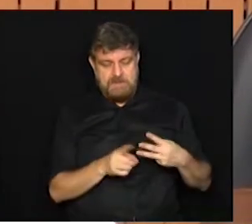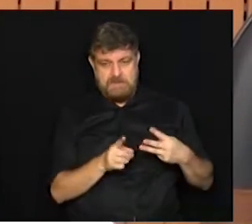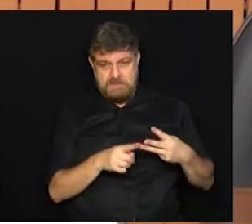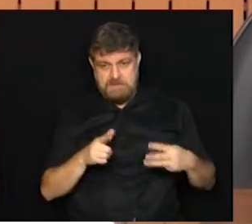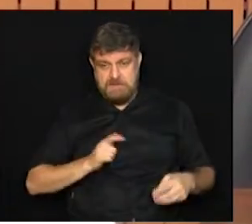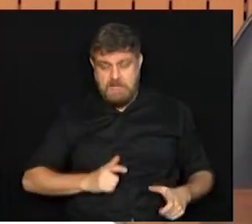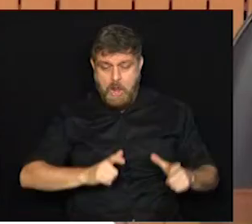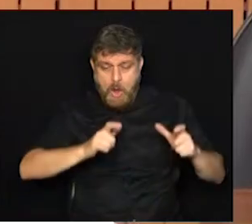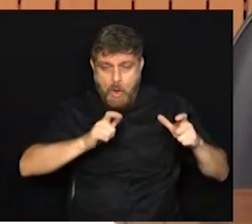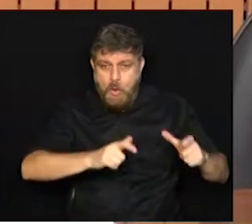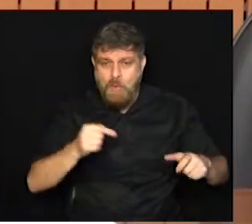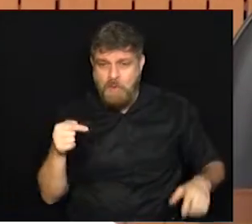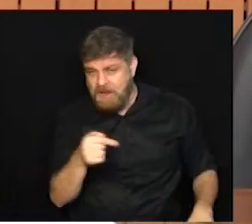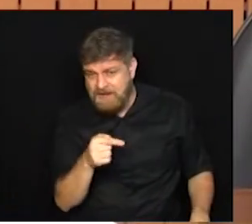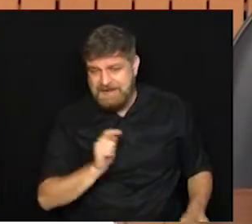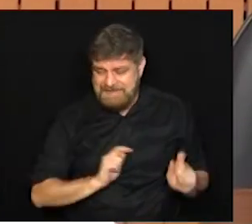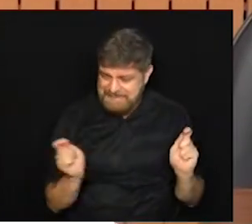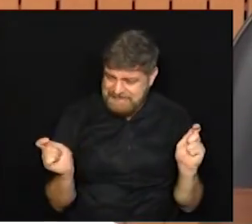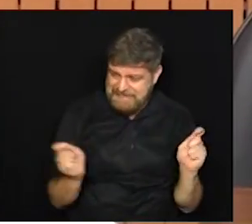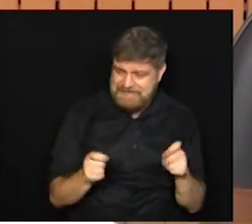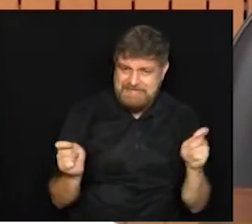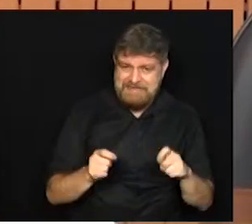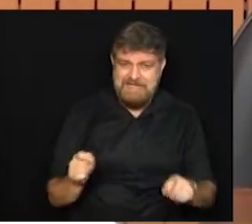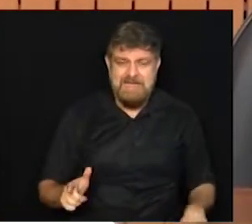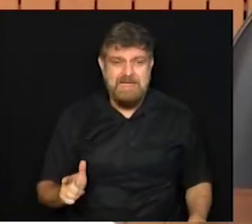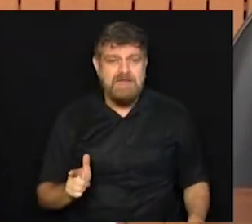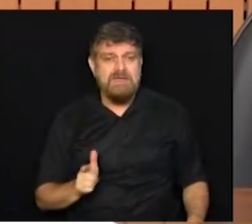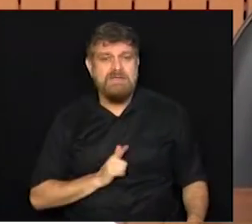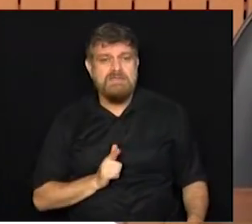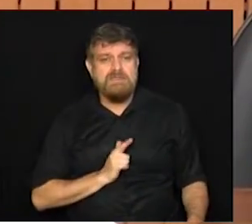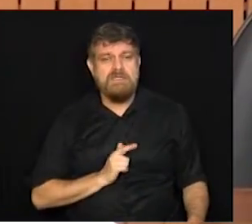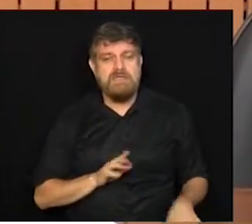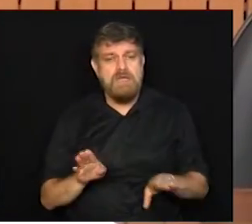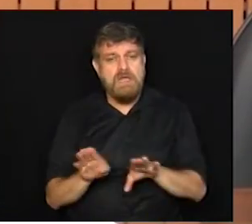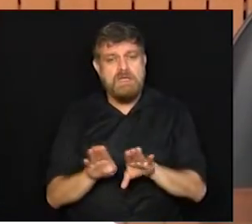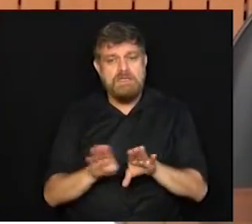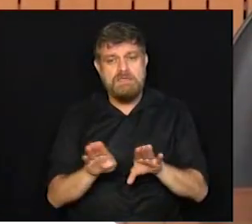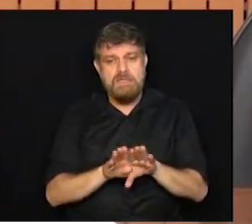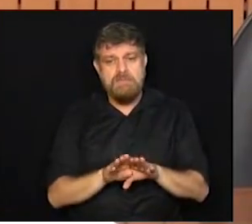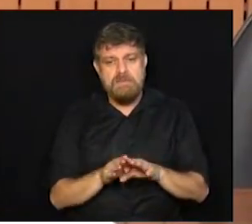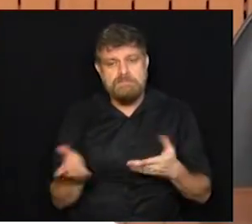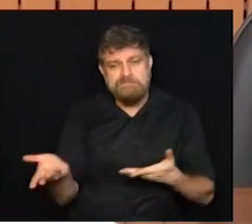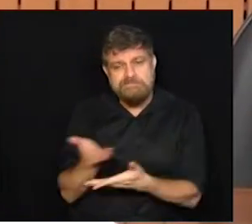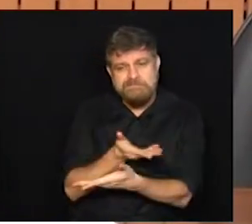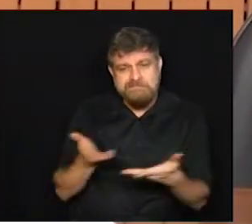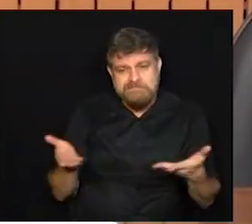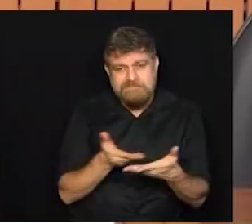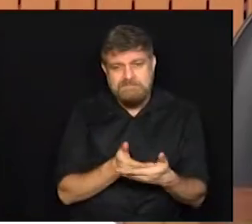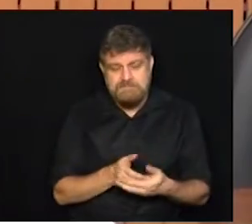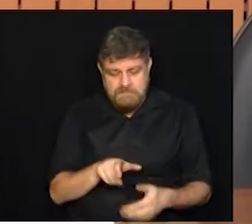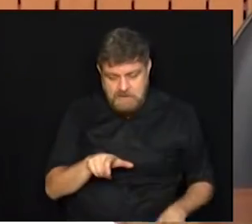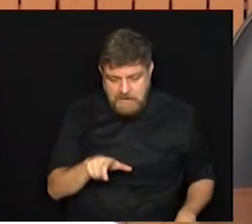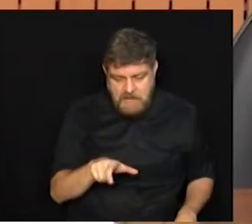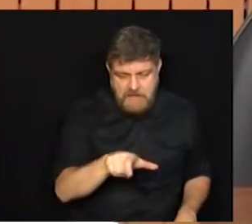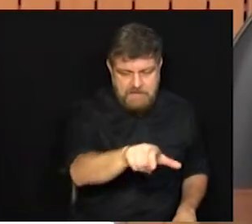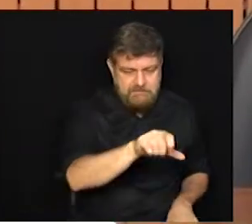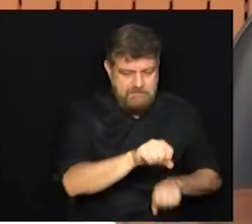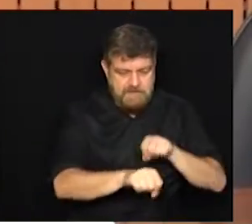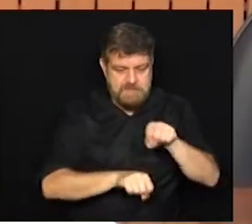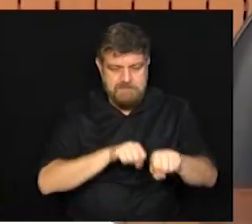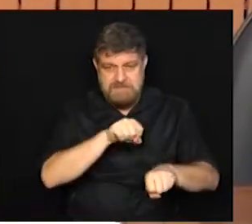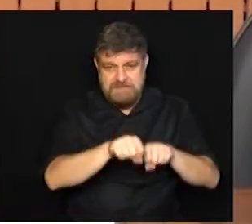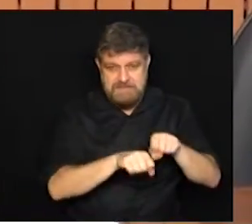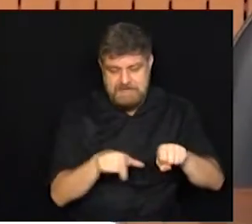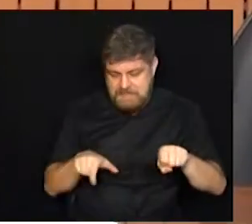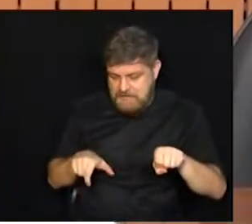onde tecnicamente for possível, houvesse também essa compatibilização para o pedestre, uma faixa para o